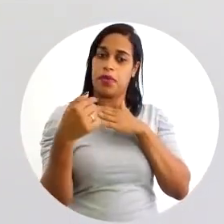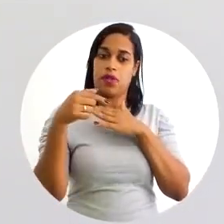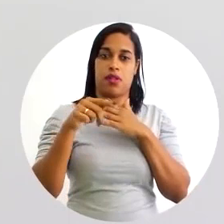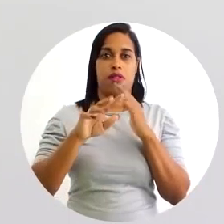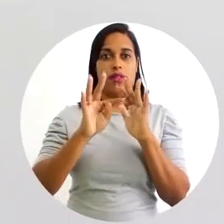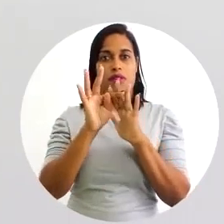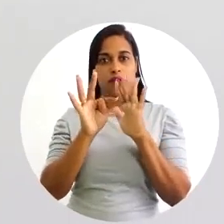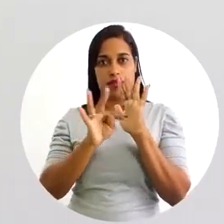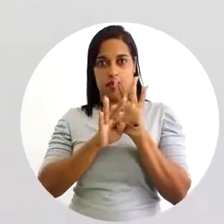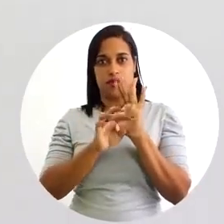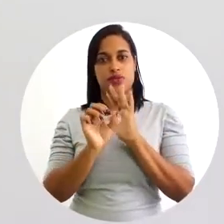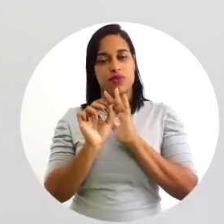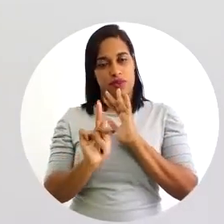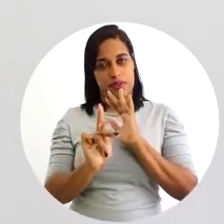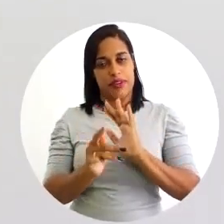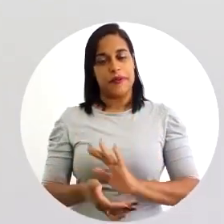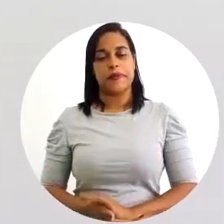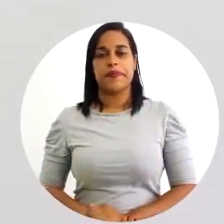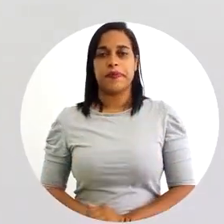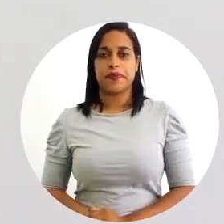esse texto, ok?